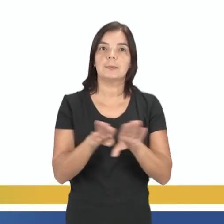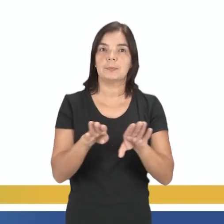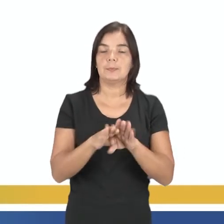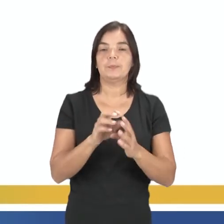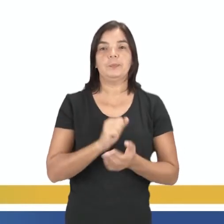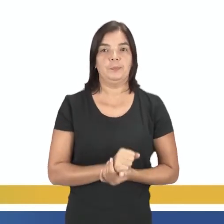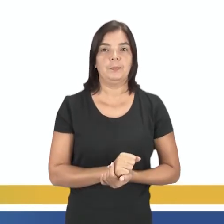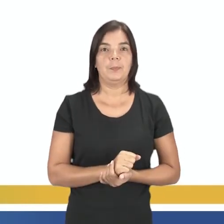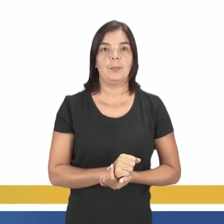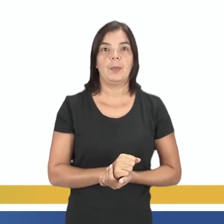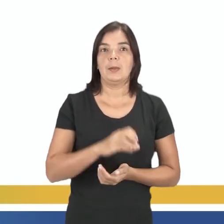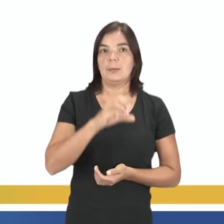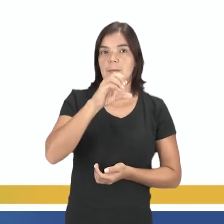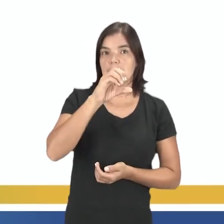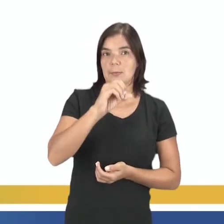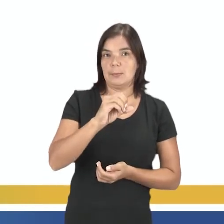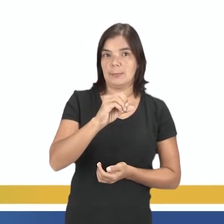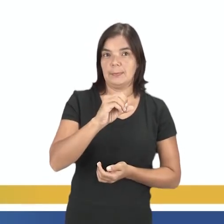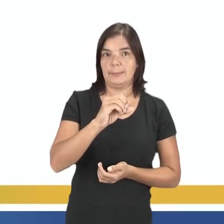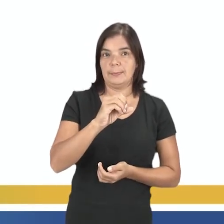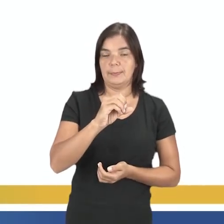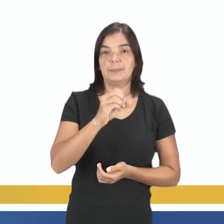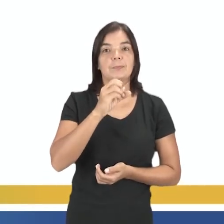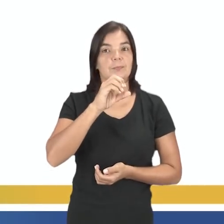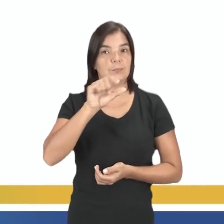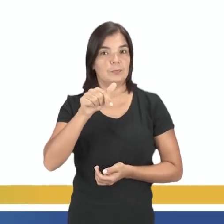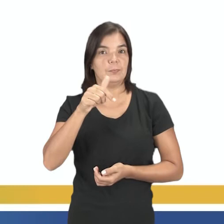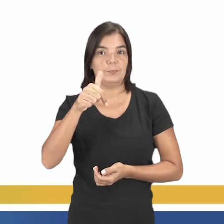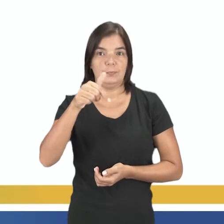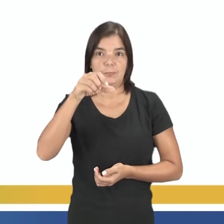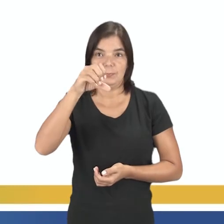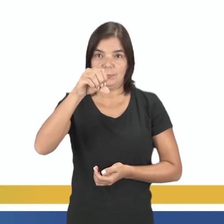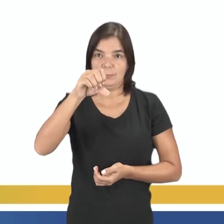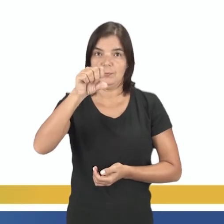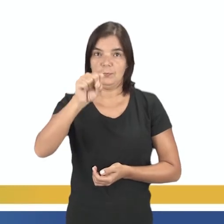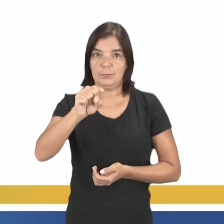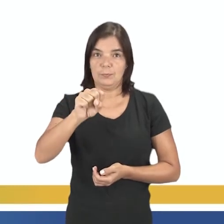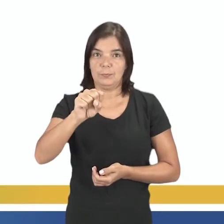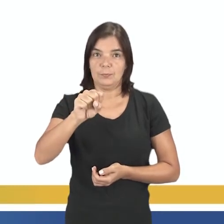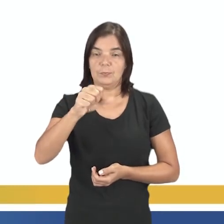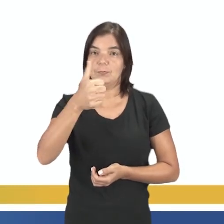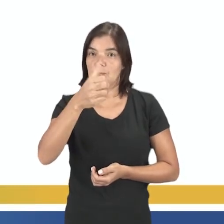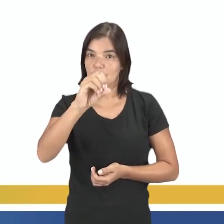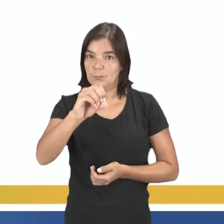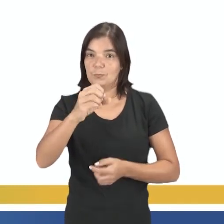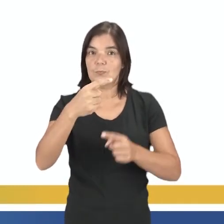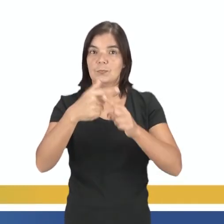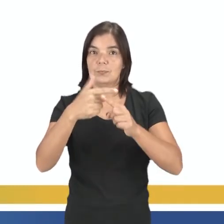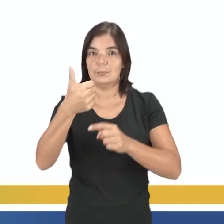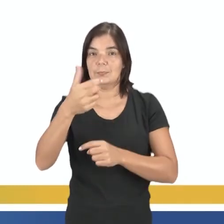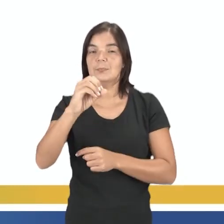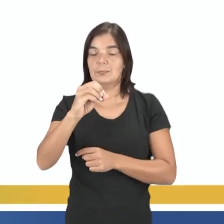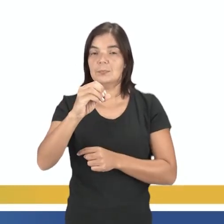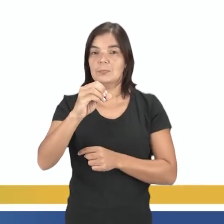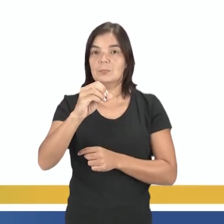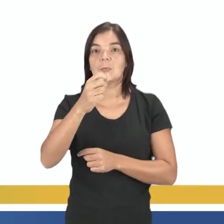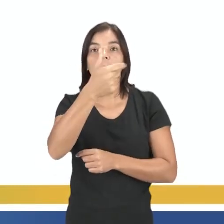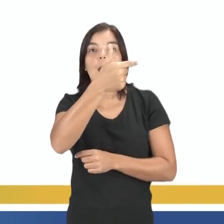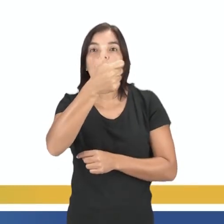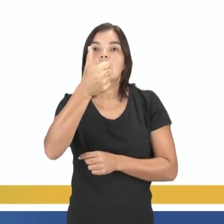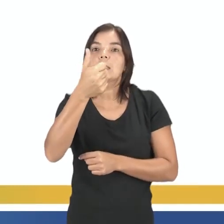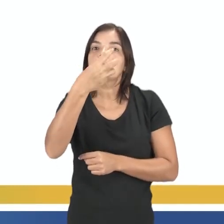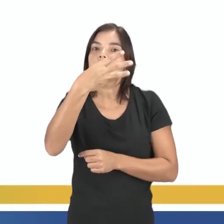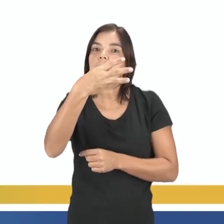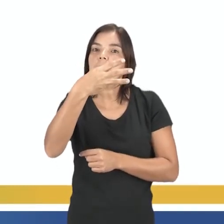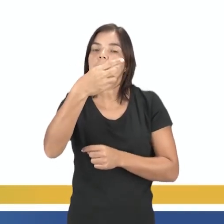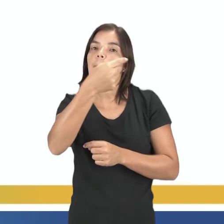lado. Vai ficar, mantém o valor 0,98 vezes 10, você vai pegar 13